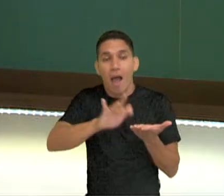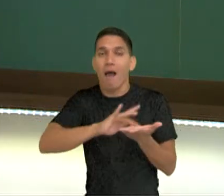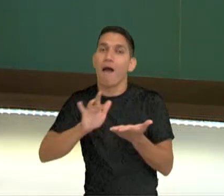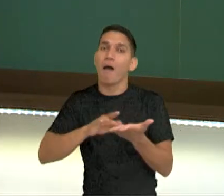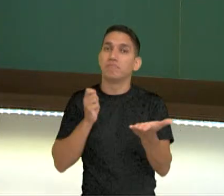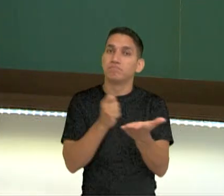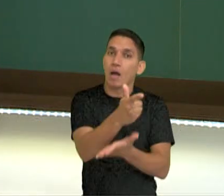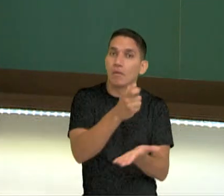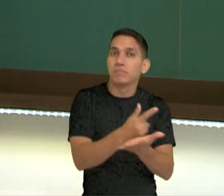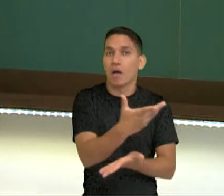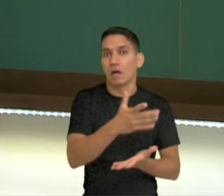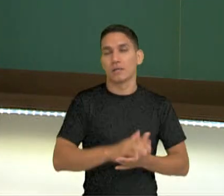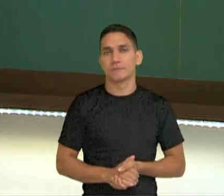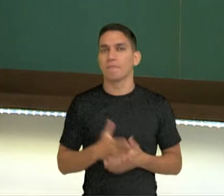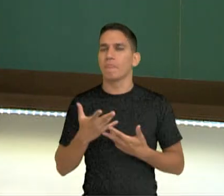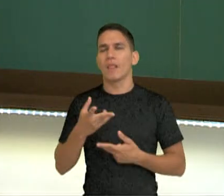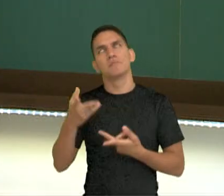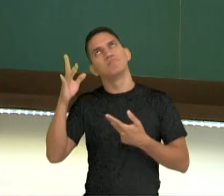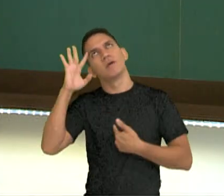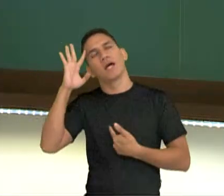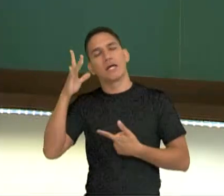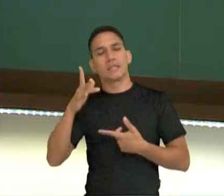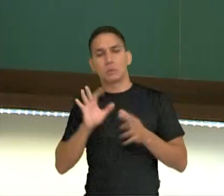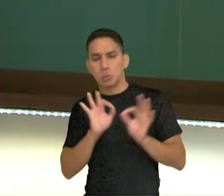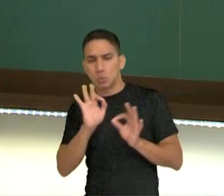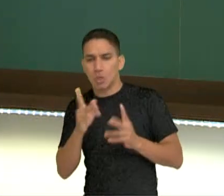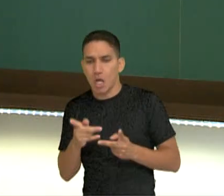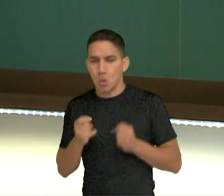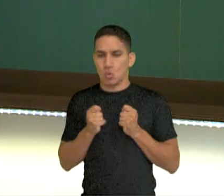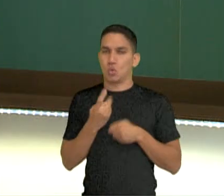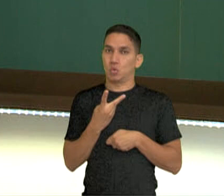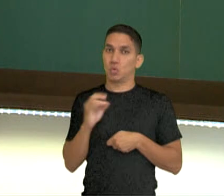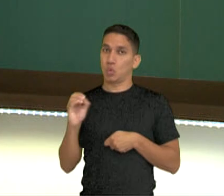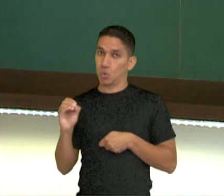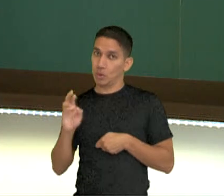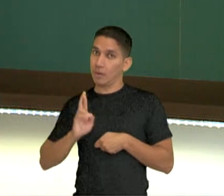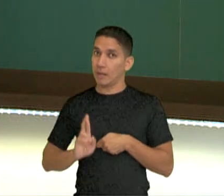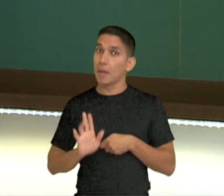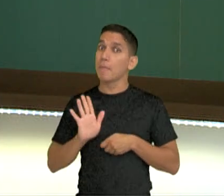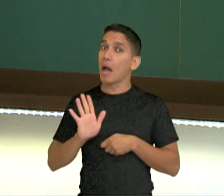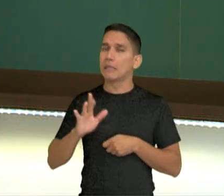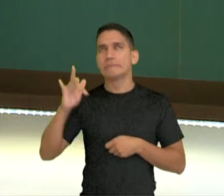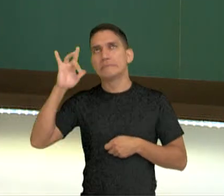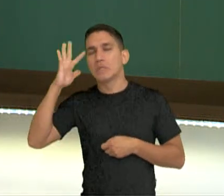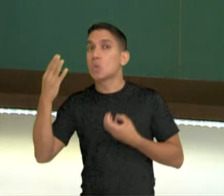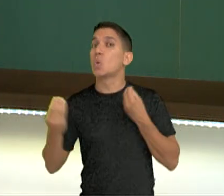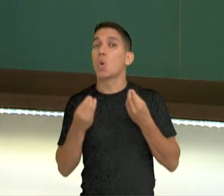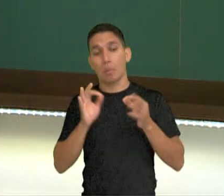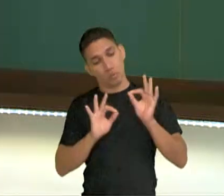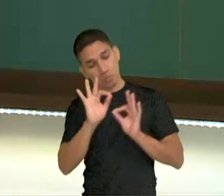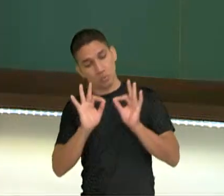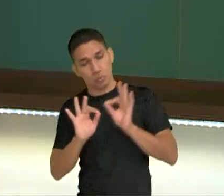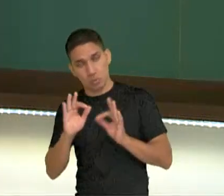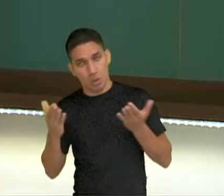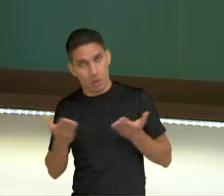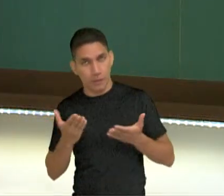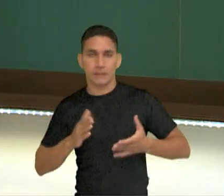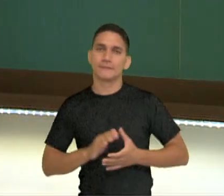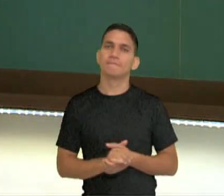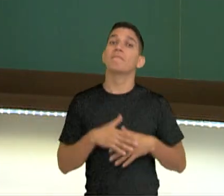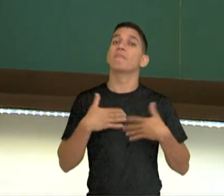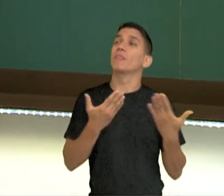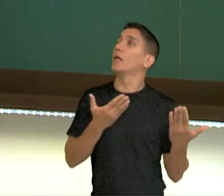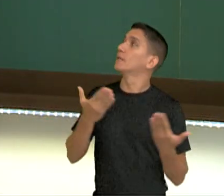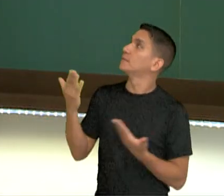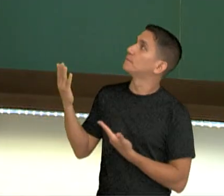ela consiga economizar até R$200. Mas fazer uma previsão, nós temos que verificar primeiro como é que estão os gastos atuais. Vamos